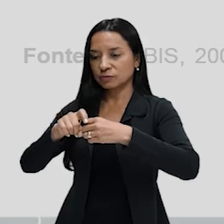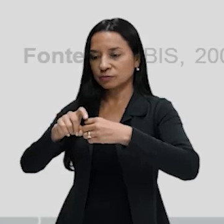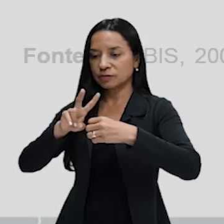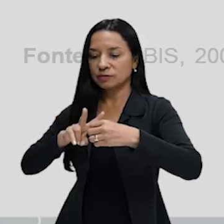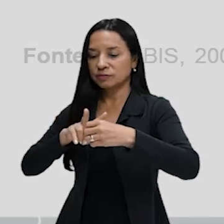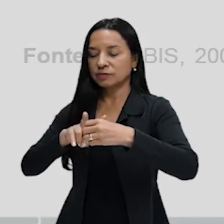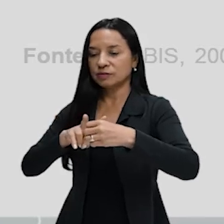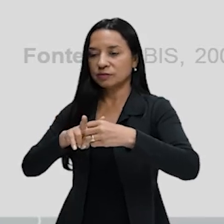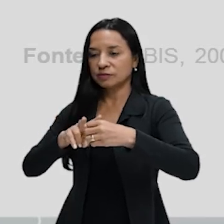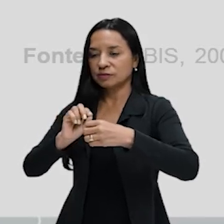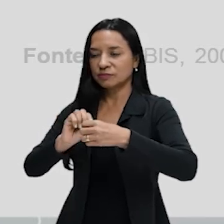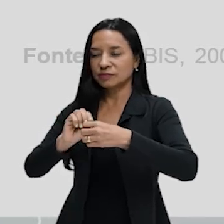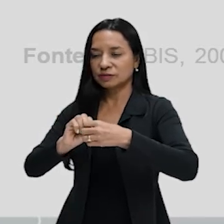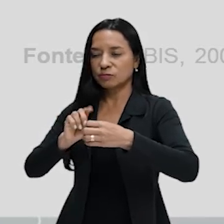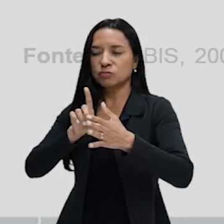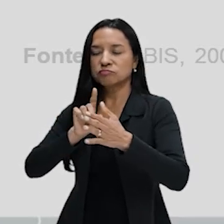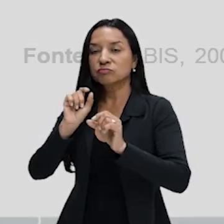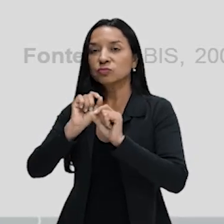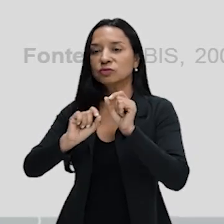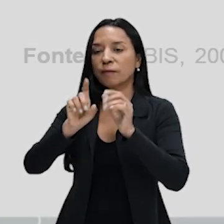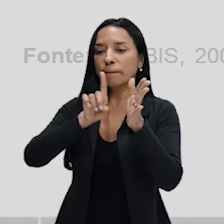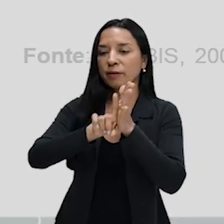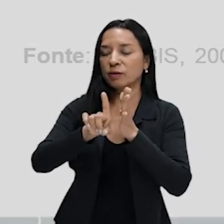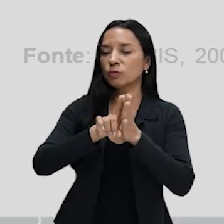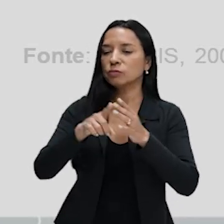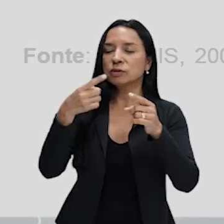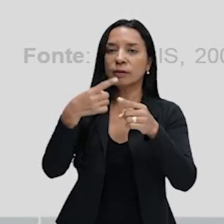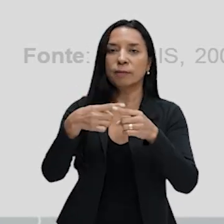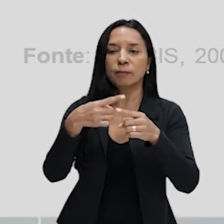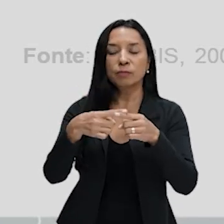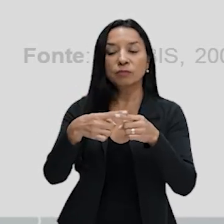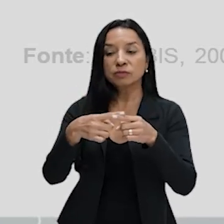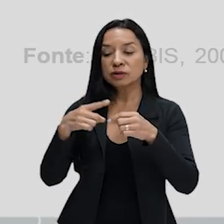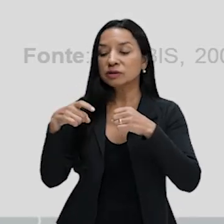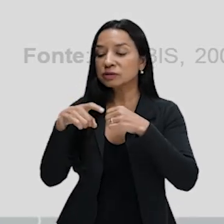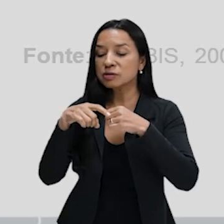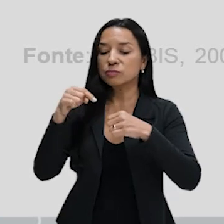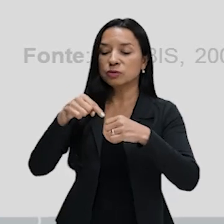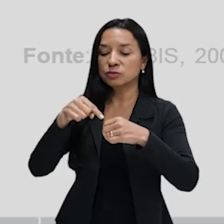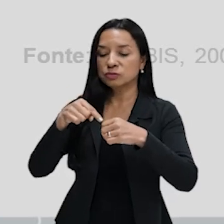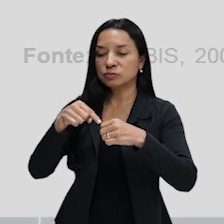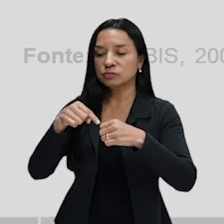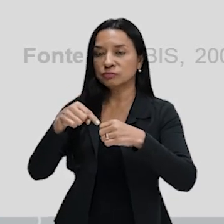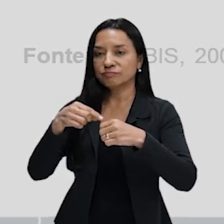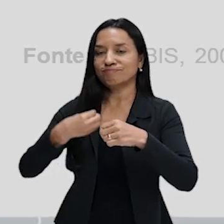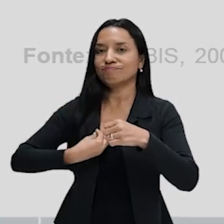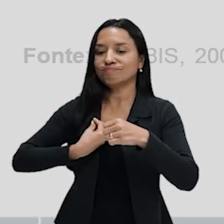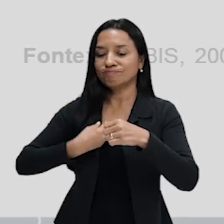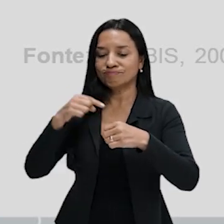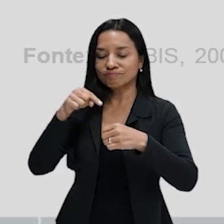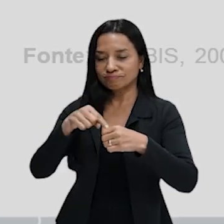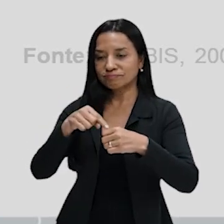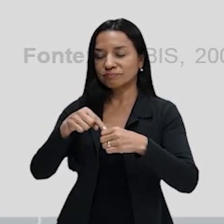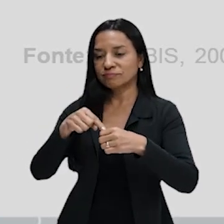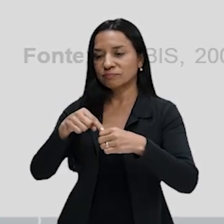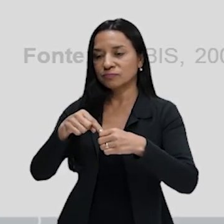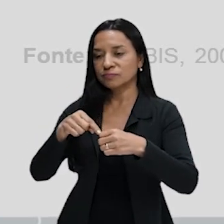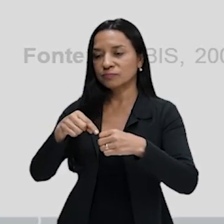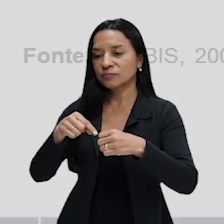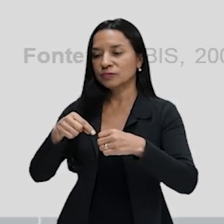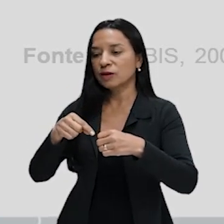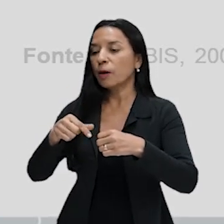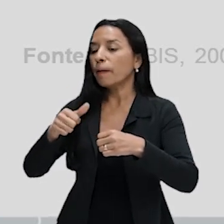cara, você vai fazer o quê? A pergunta. Por que que esse bicho veio parar aqui dentro? Então, primeiro você